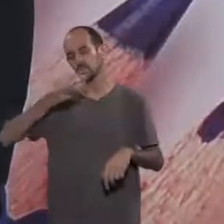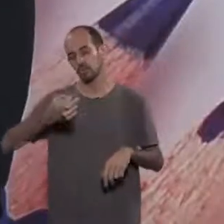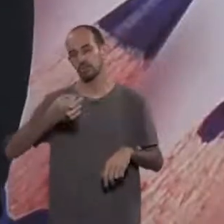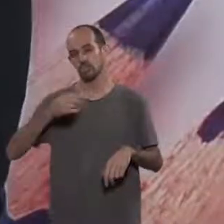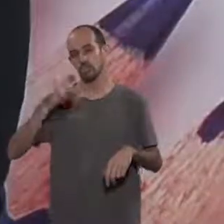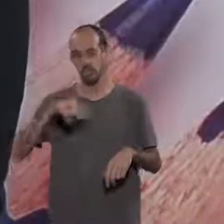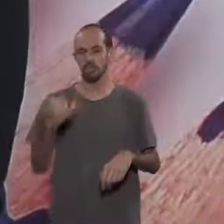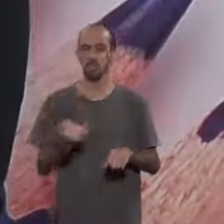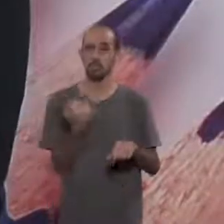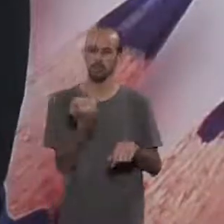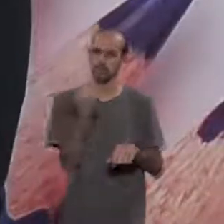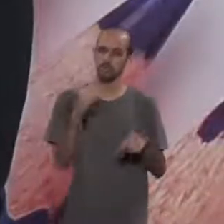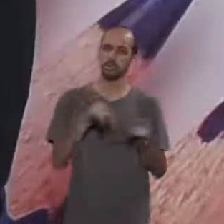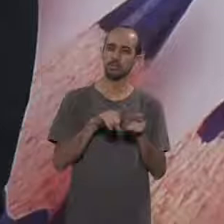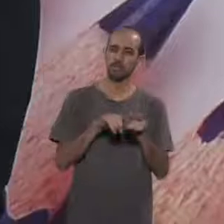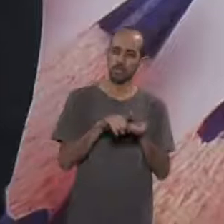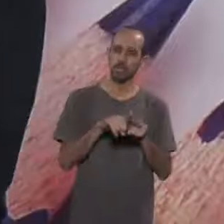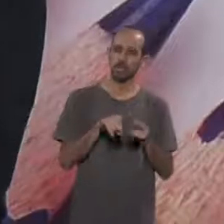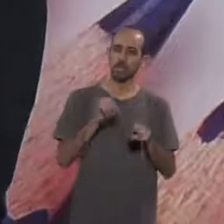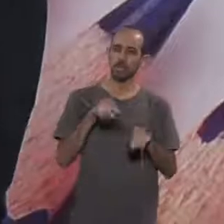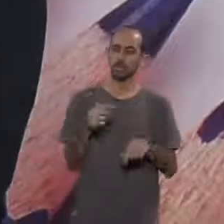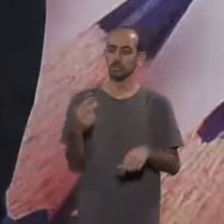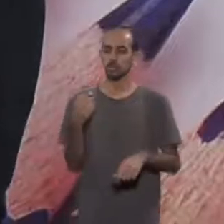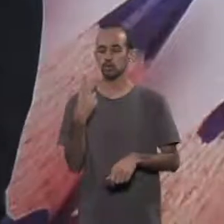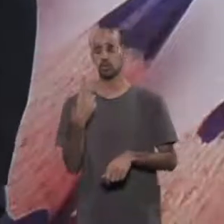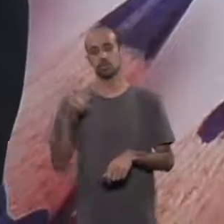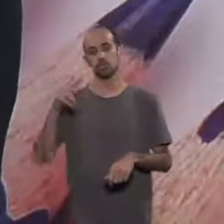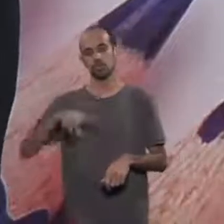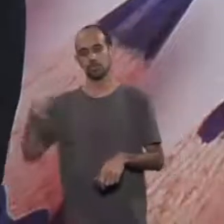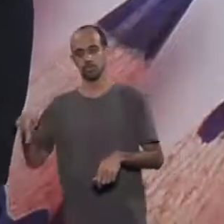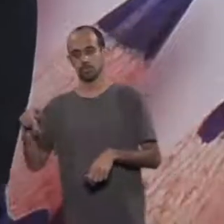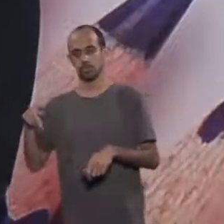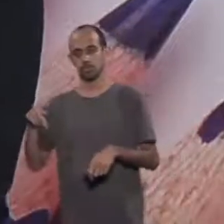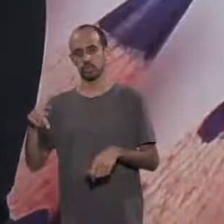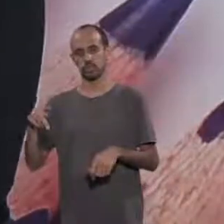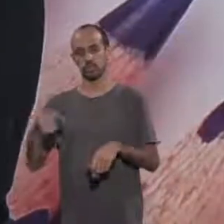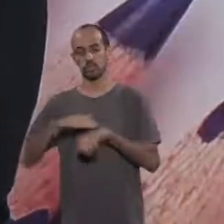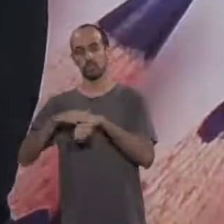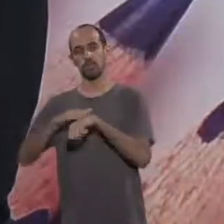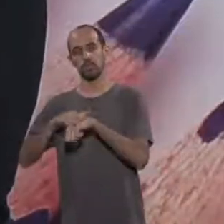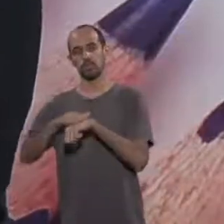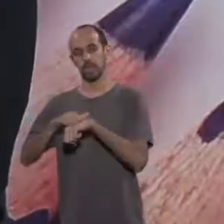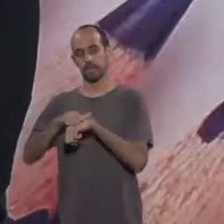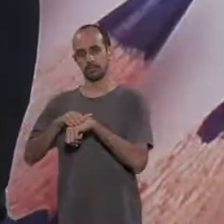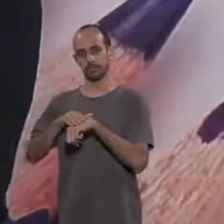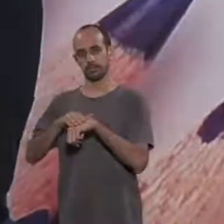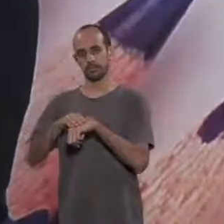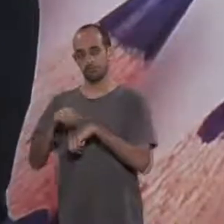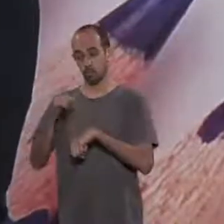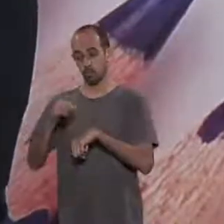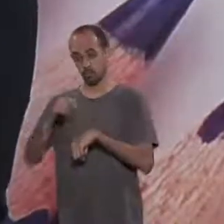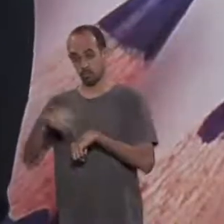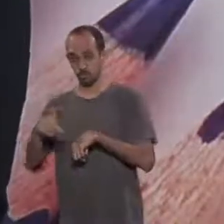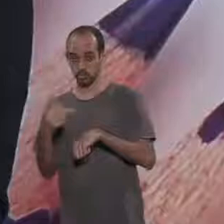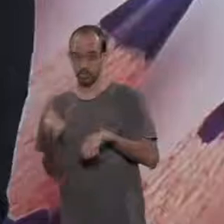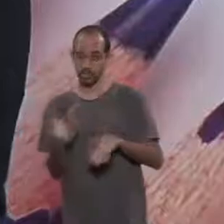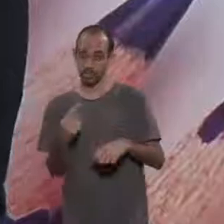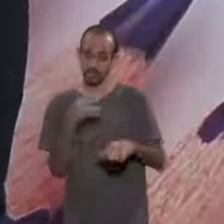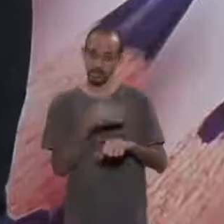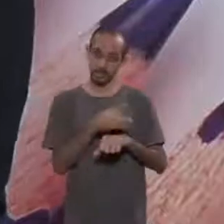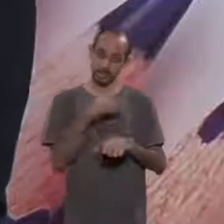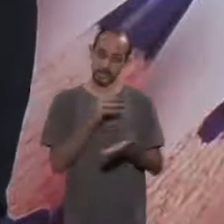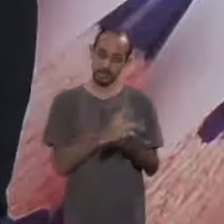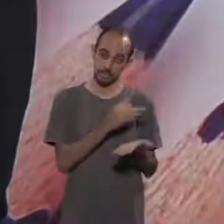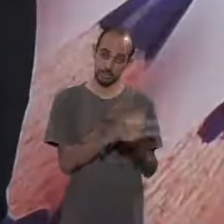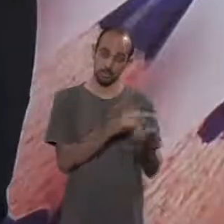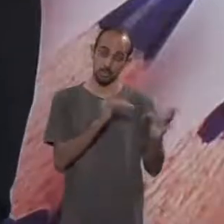que é fundamental, que você falou, os dois professores conversaram, o professor que fica, né, com o aluno, mas ali do lado dele,